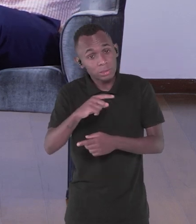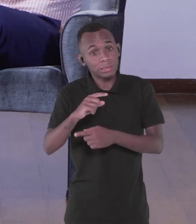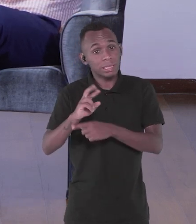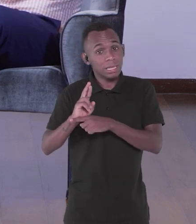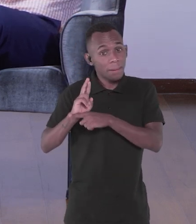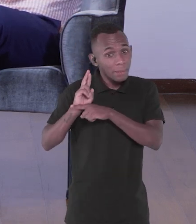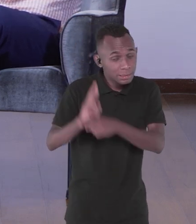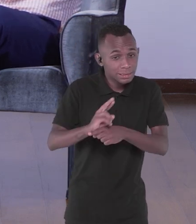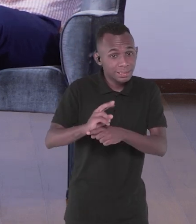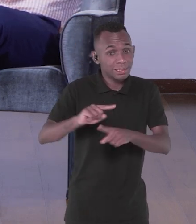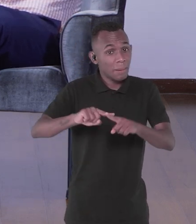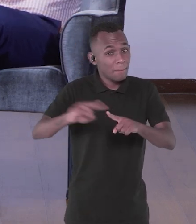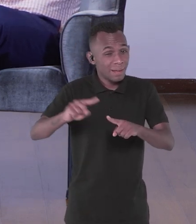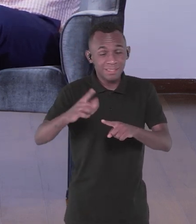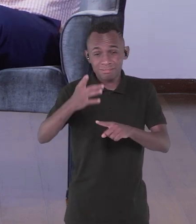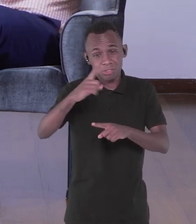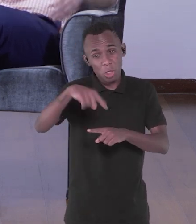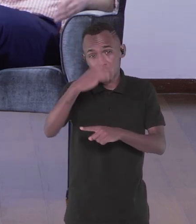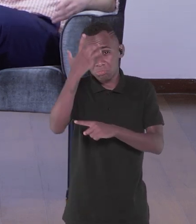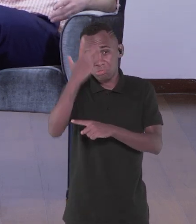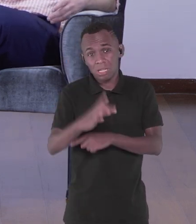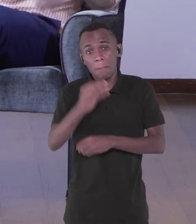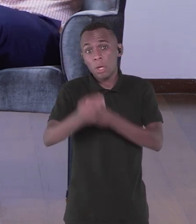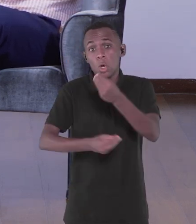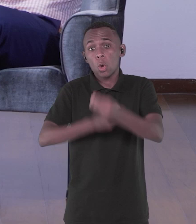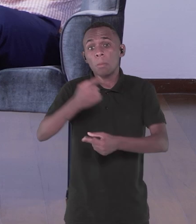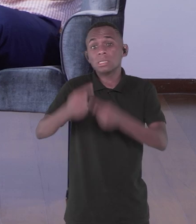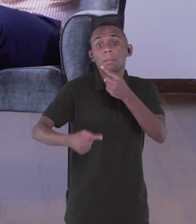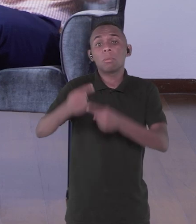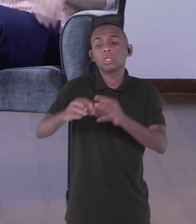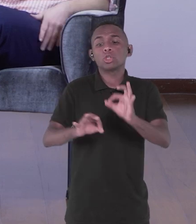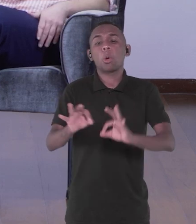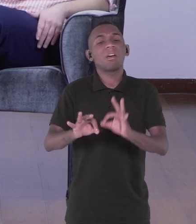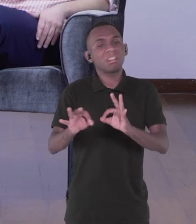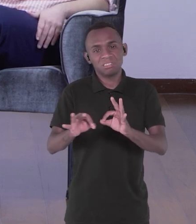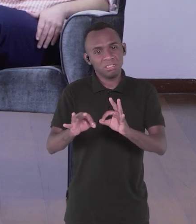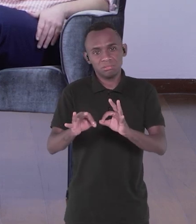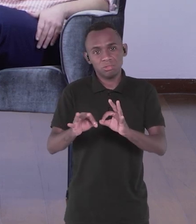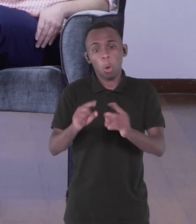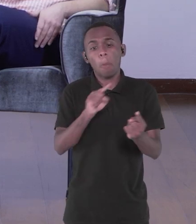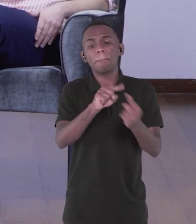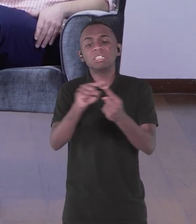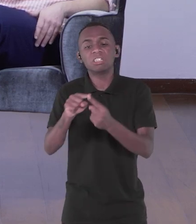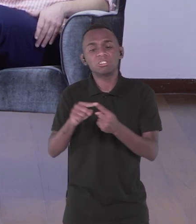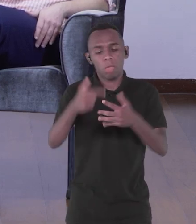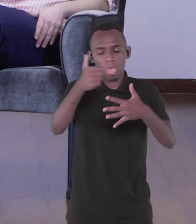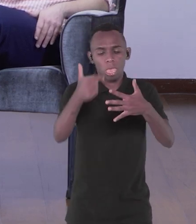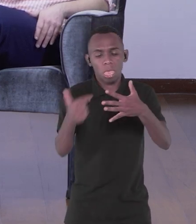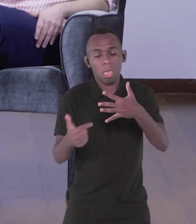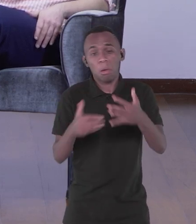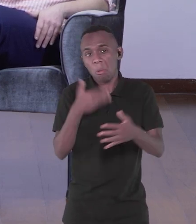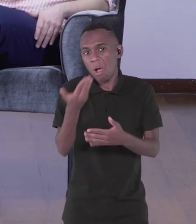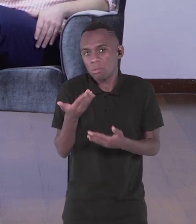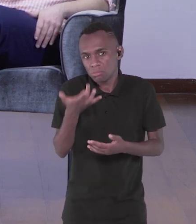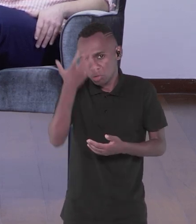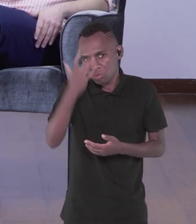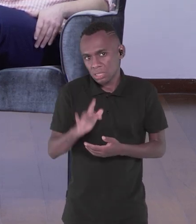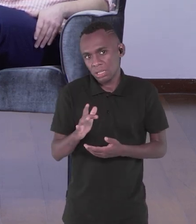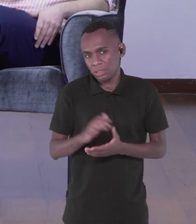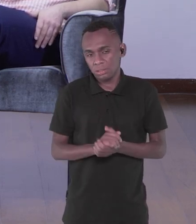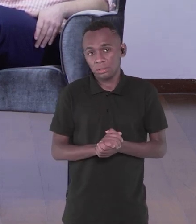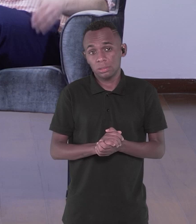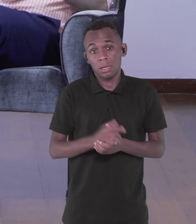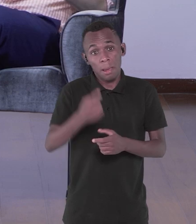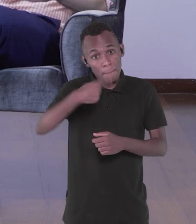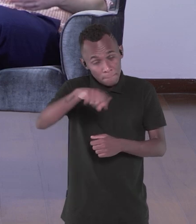não sabe de que forma essa política externa é conduzida e quais são os objetivos. Mas ela é feita em nosso nome. Então eu